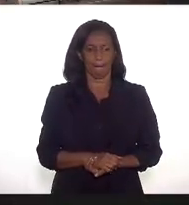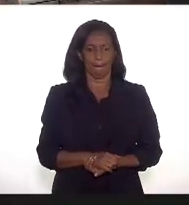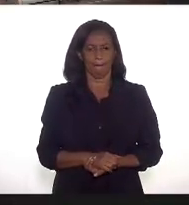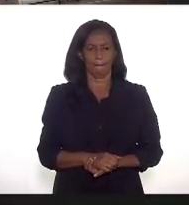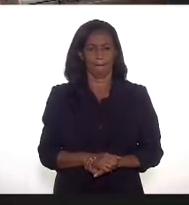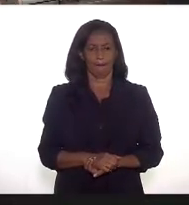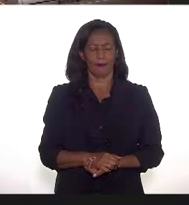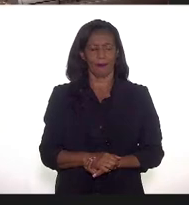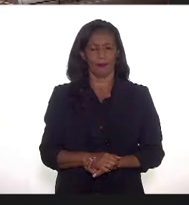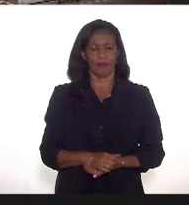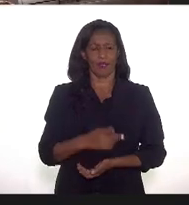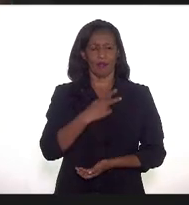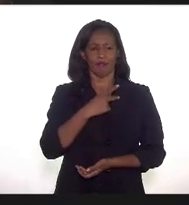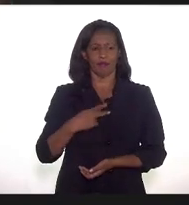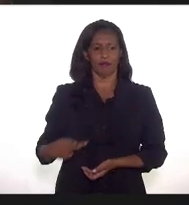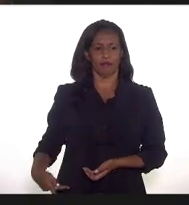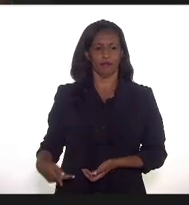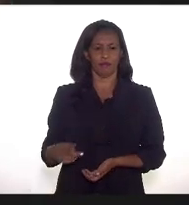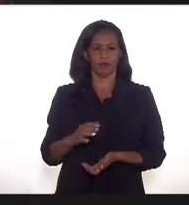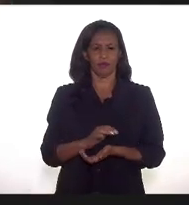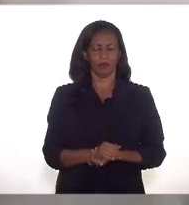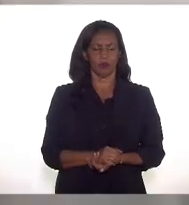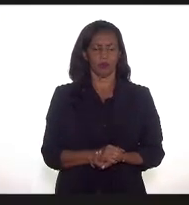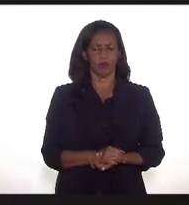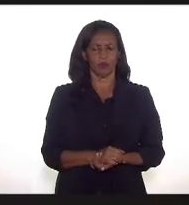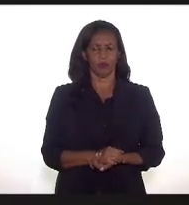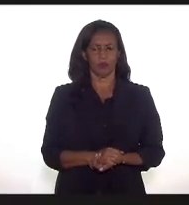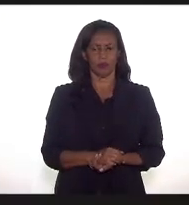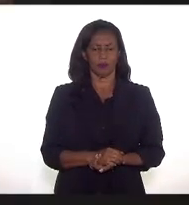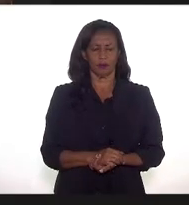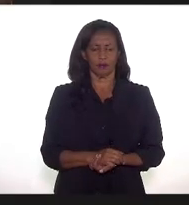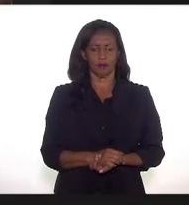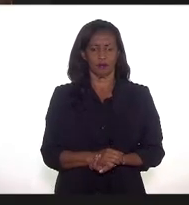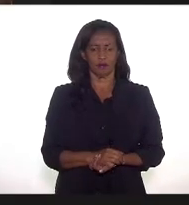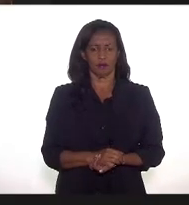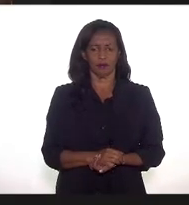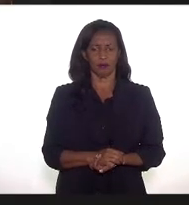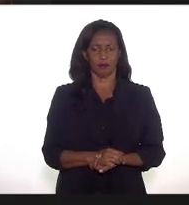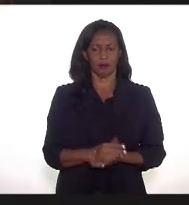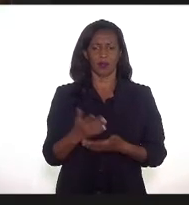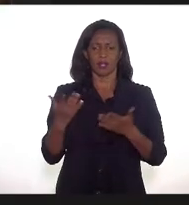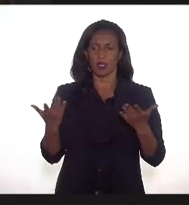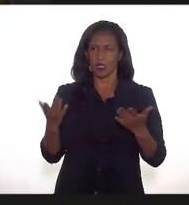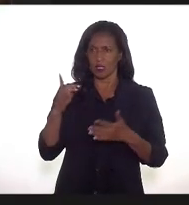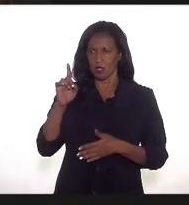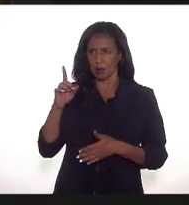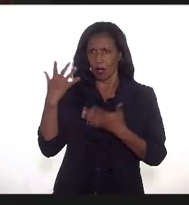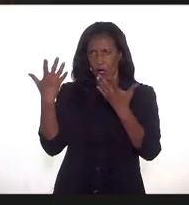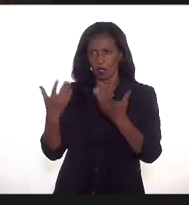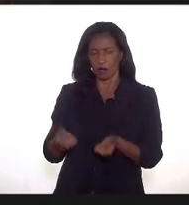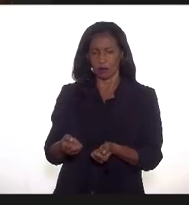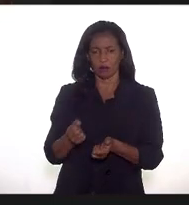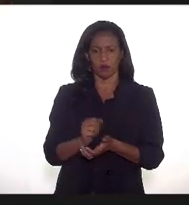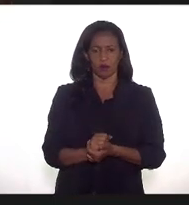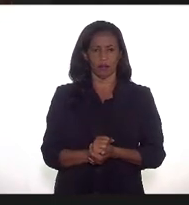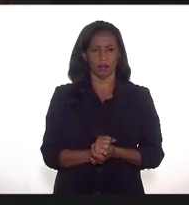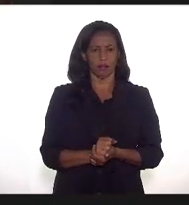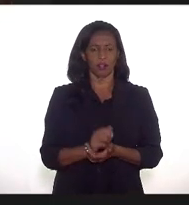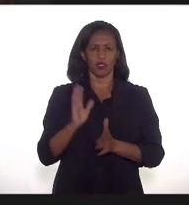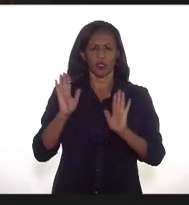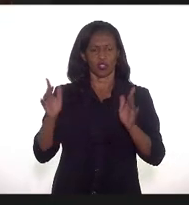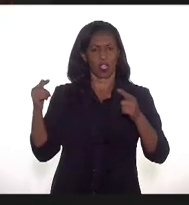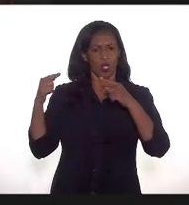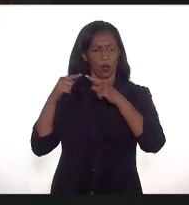Presidente, Zamit quem fala, e Vossa Excelência permitir, nós já combinamos